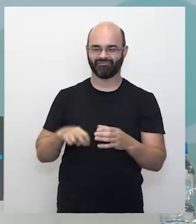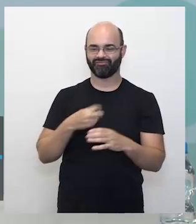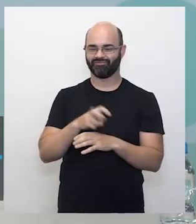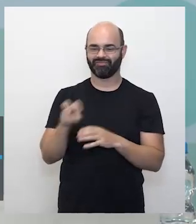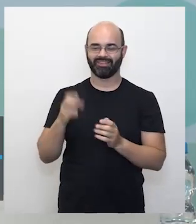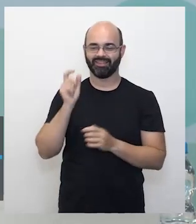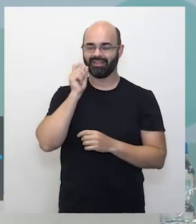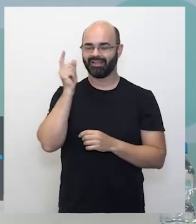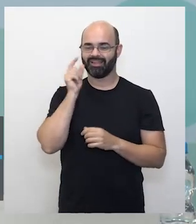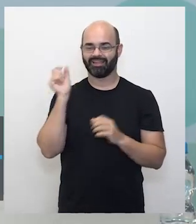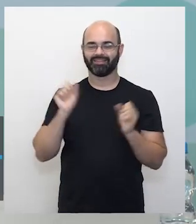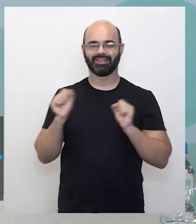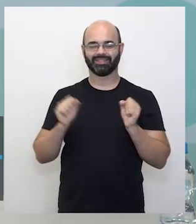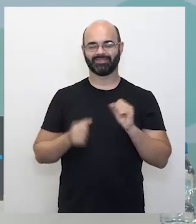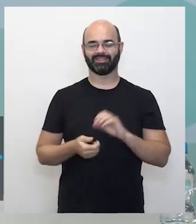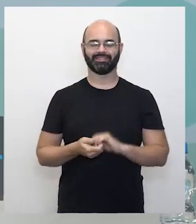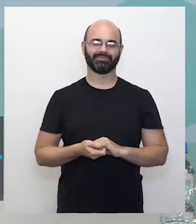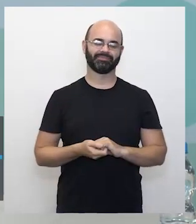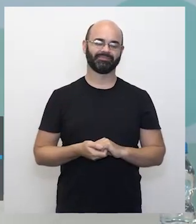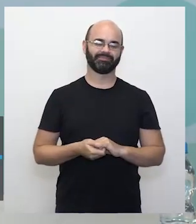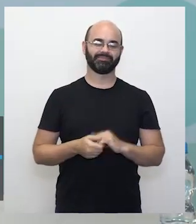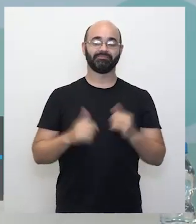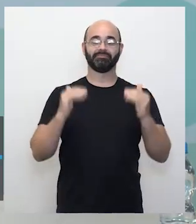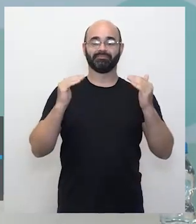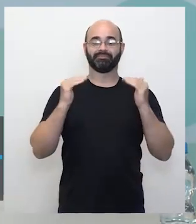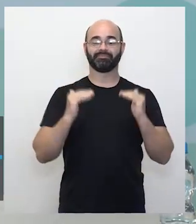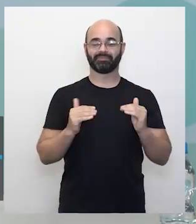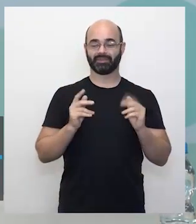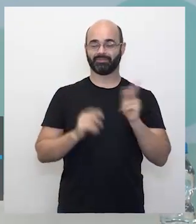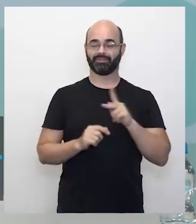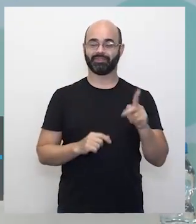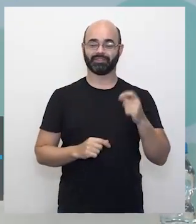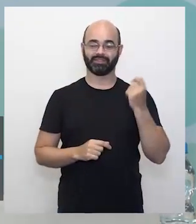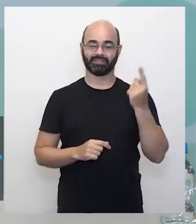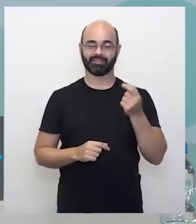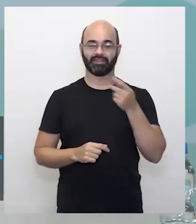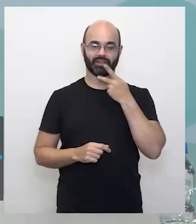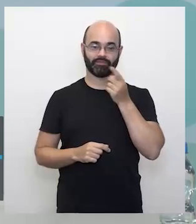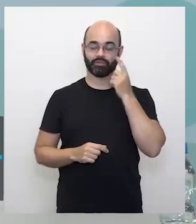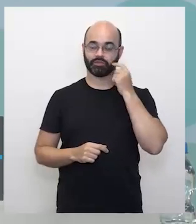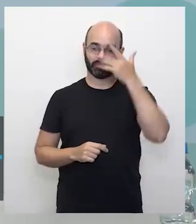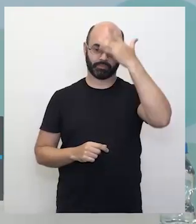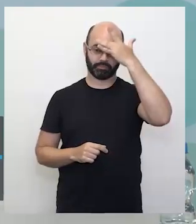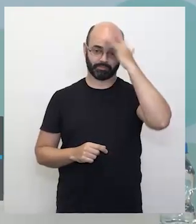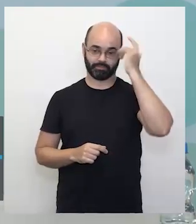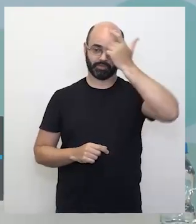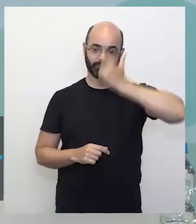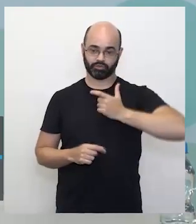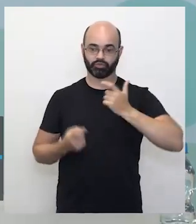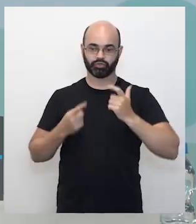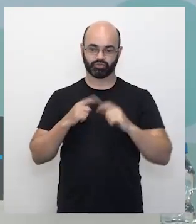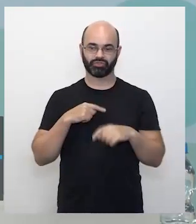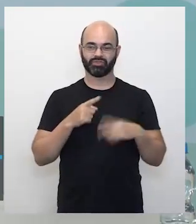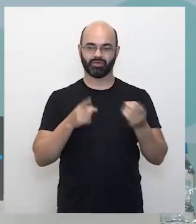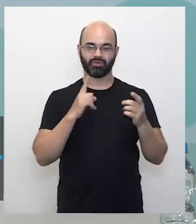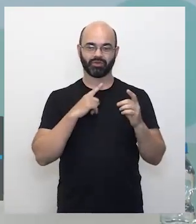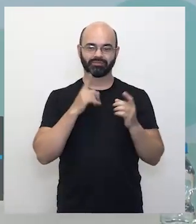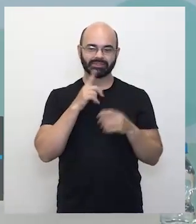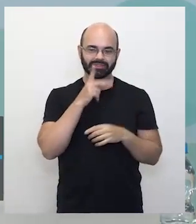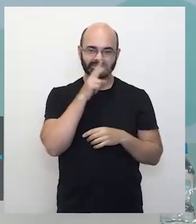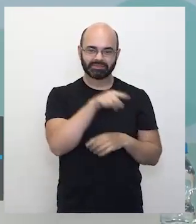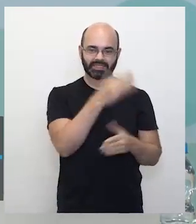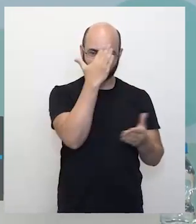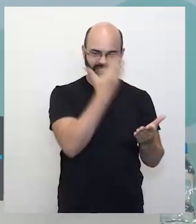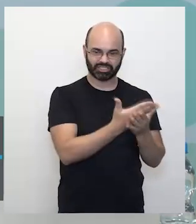os professores pontuaram aqui por exemplo, lembrar que o pesquisador ele não pode ser parcial. Exatamente, né? Quando a gente fala